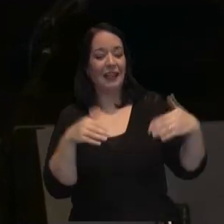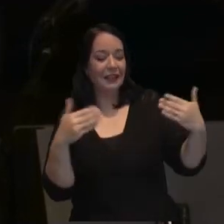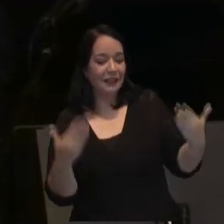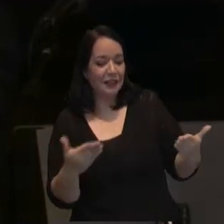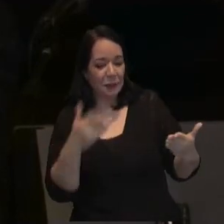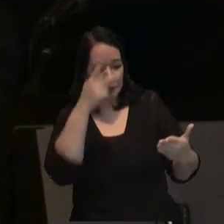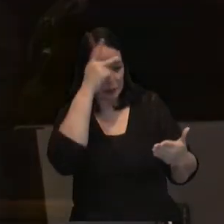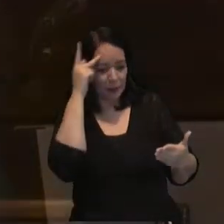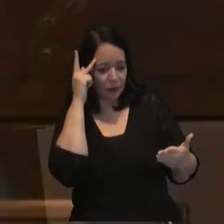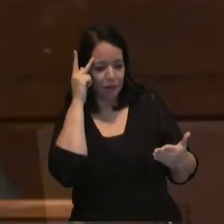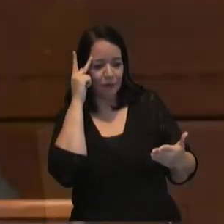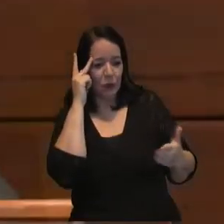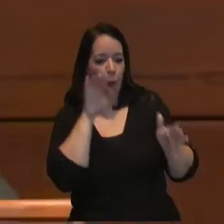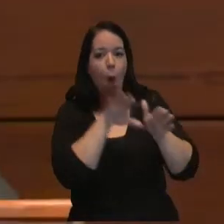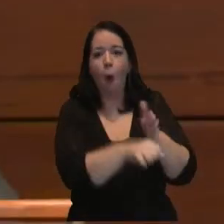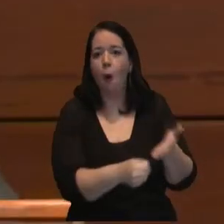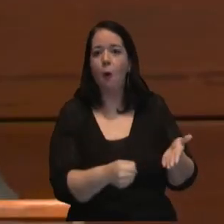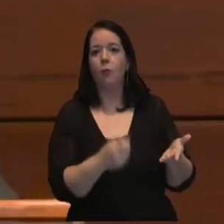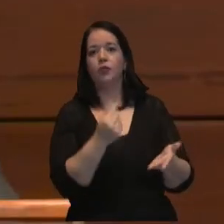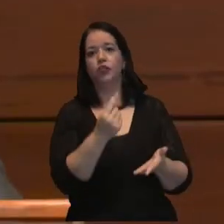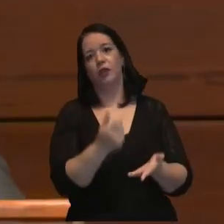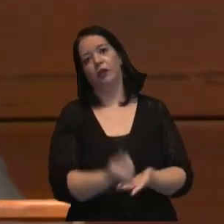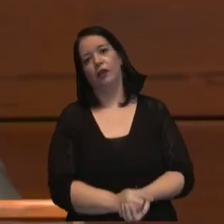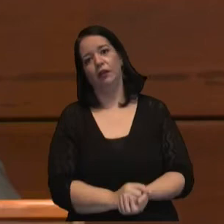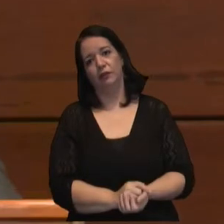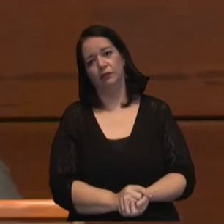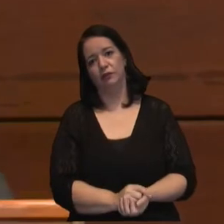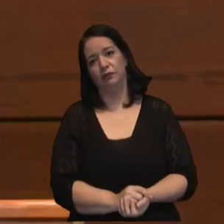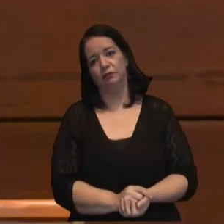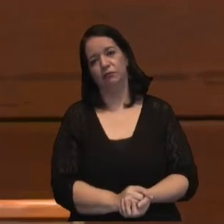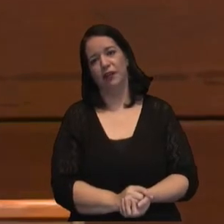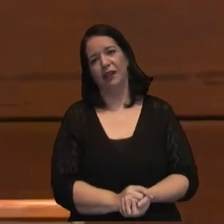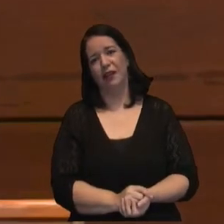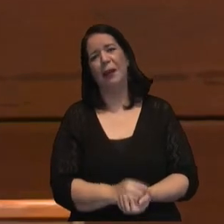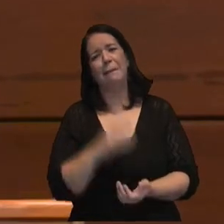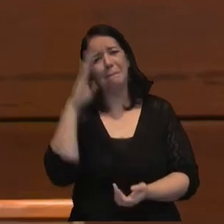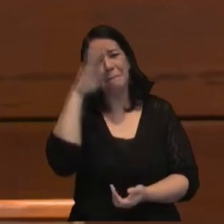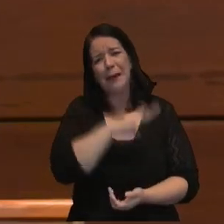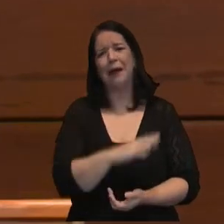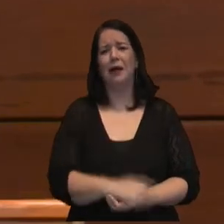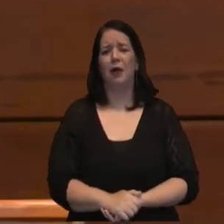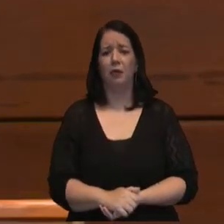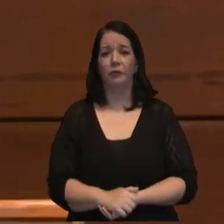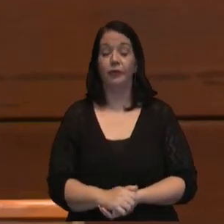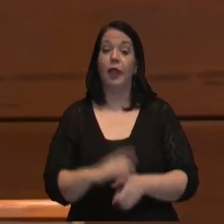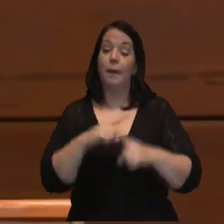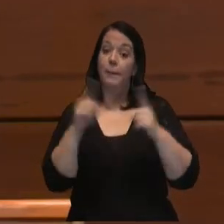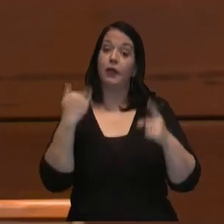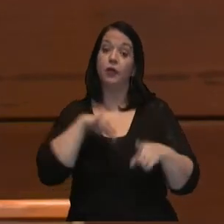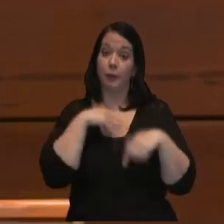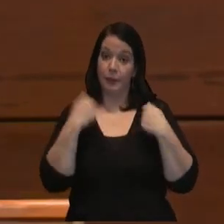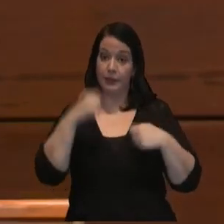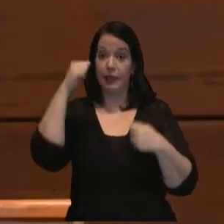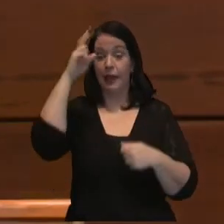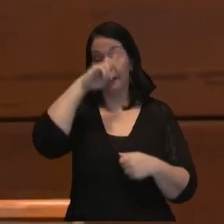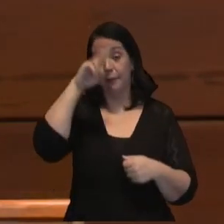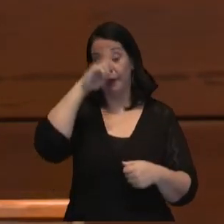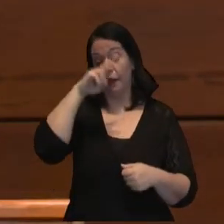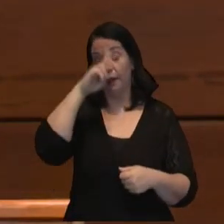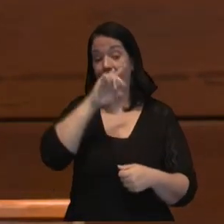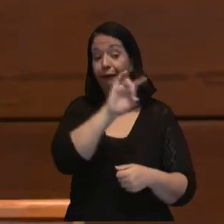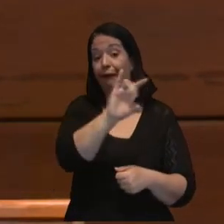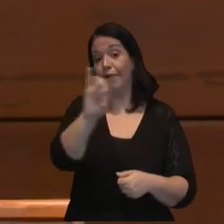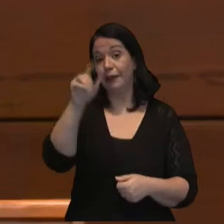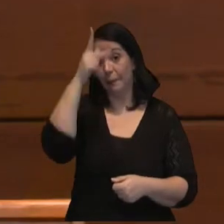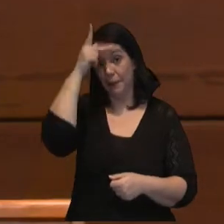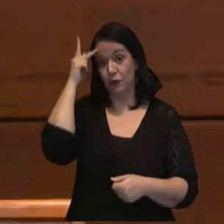ainda assim o Senhor é por nós e Ele está conosco, e cada um há de dar conta ao Senhor. A vontade que dá muitas vezes é de